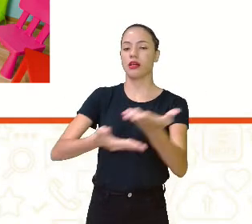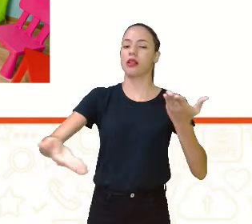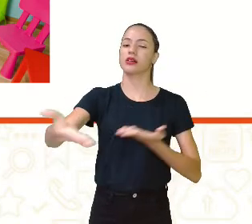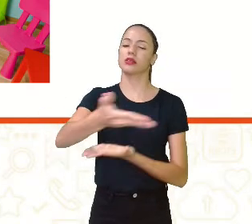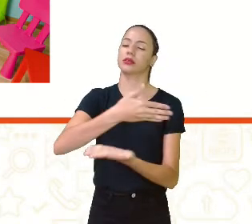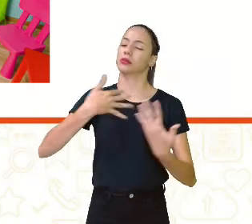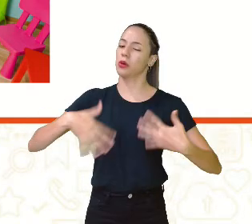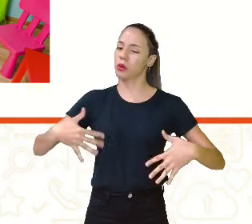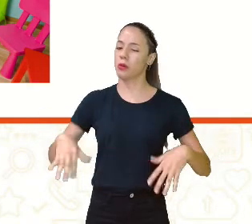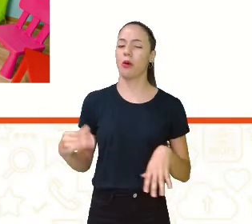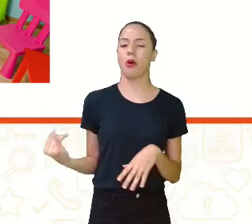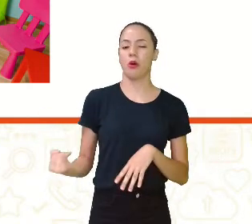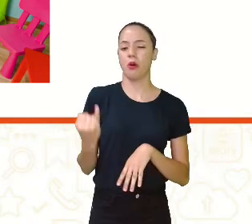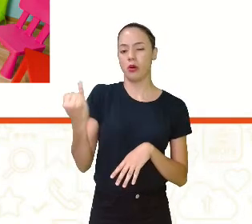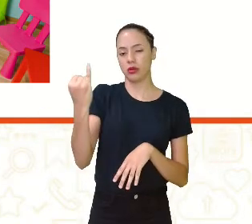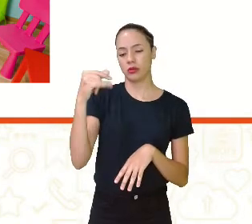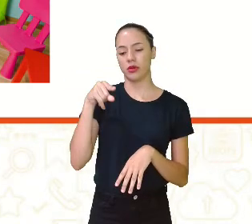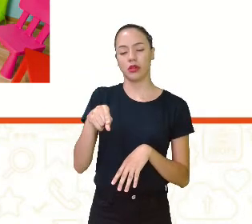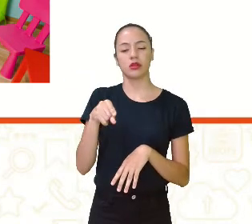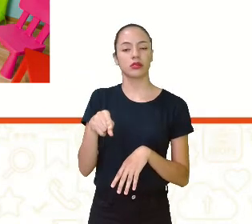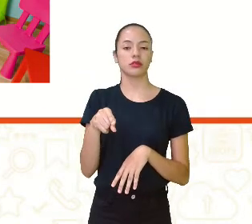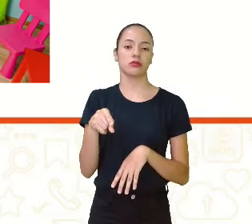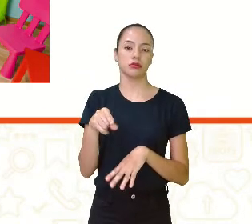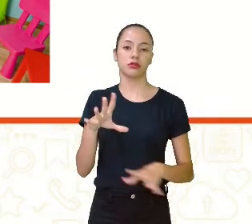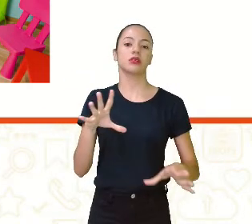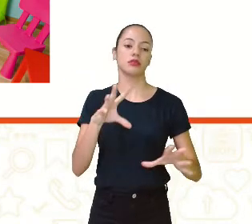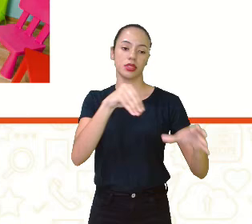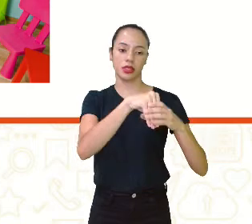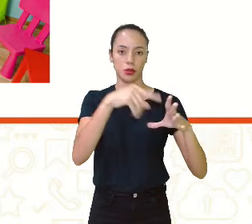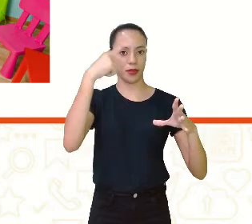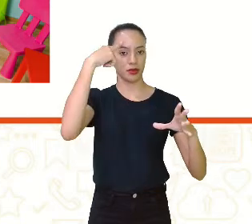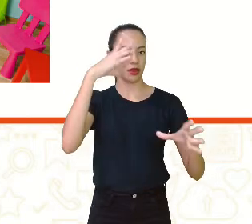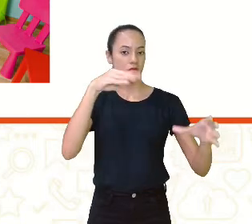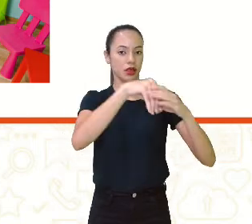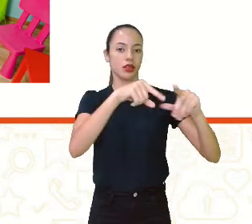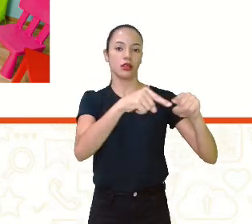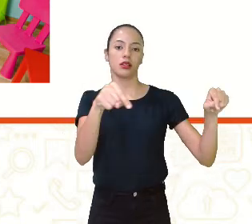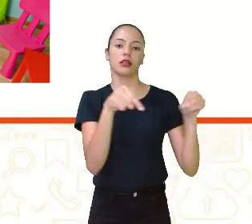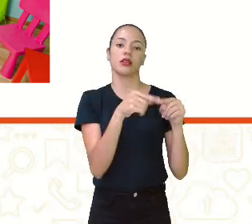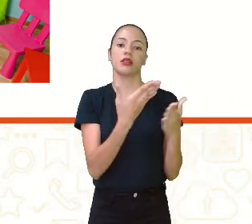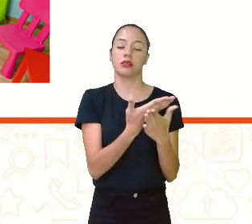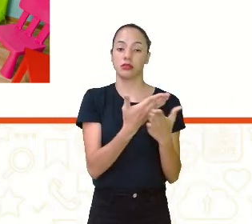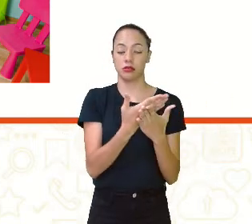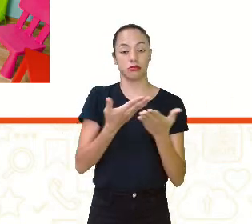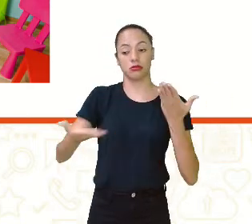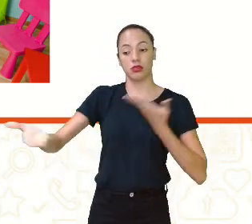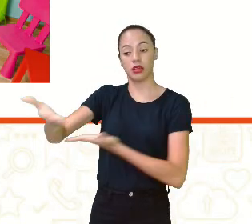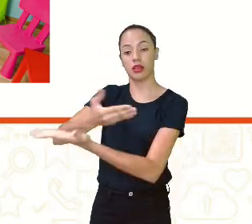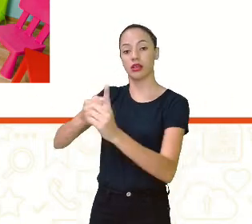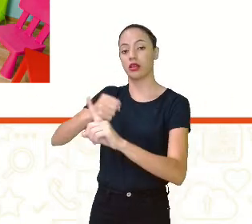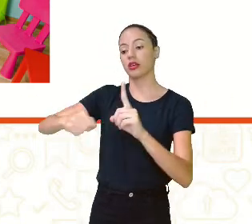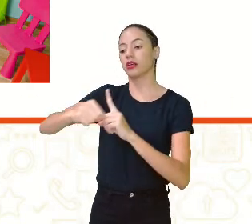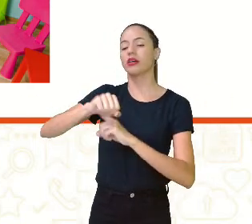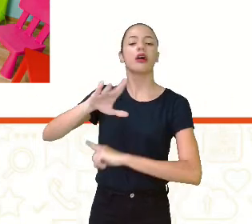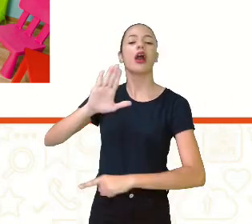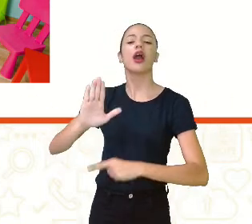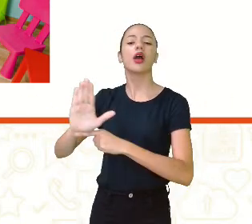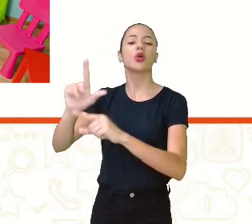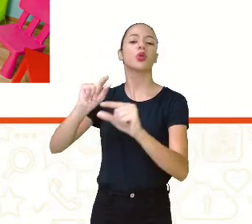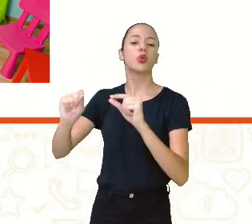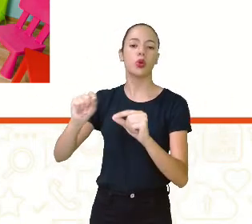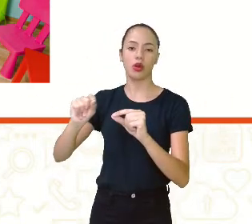fator importante para considerar na sala de aula. As interações sociais podem contribuir